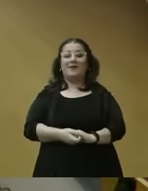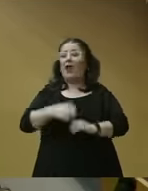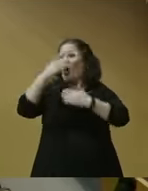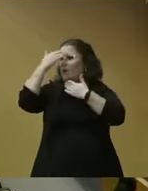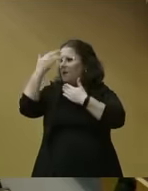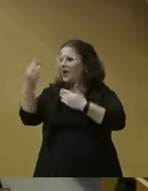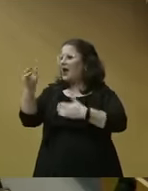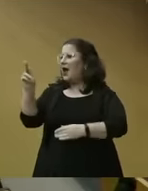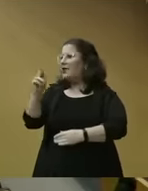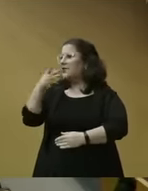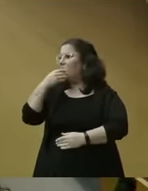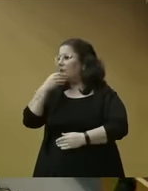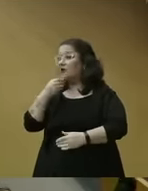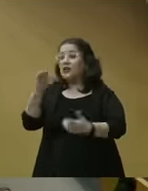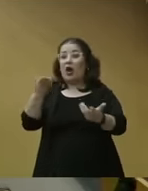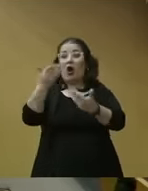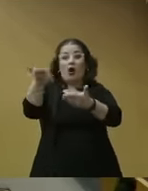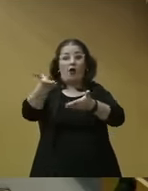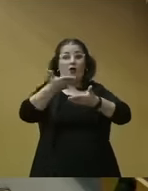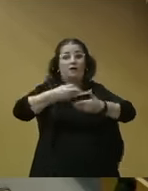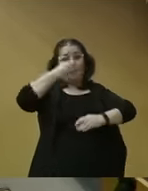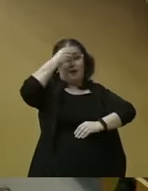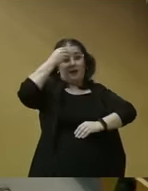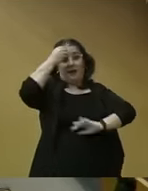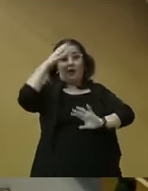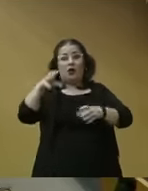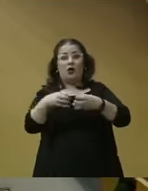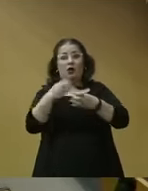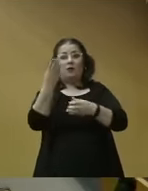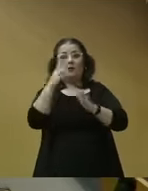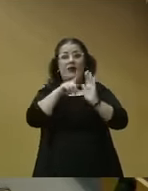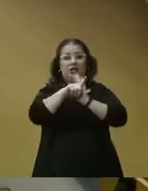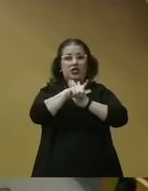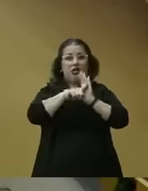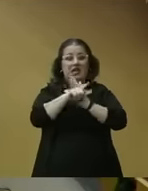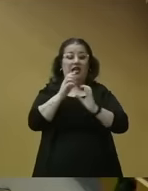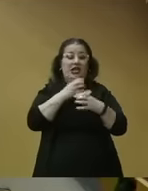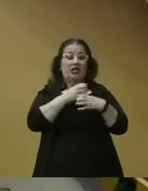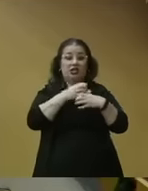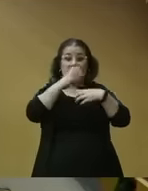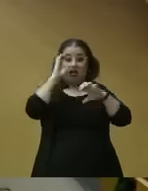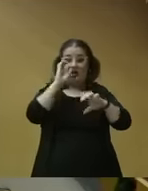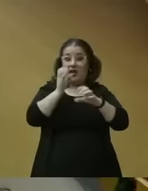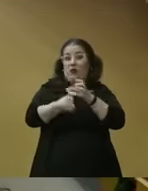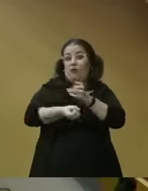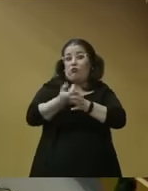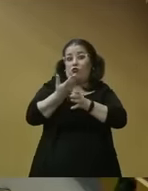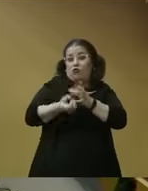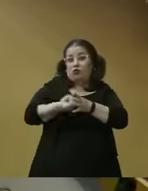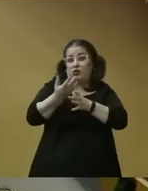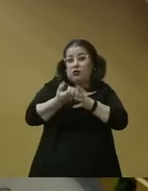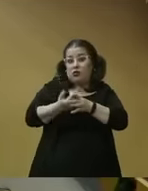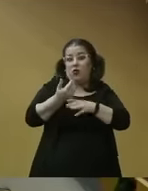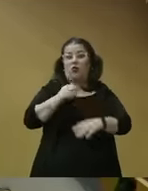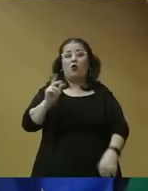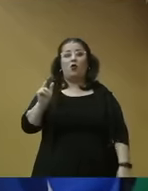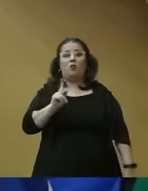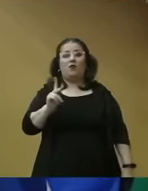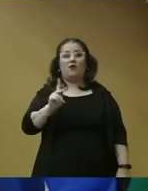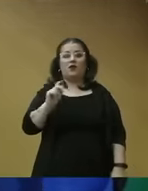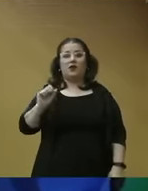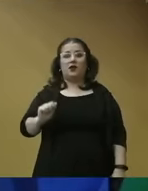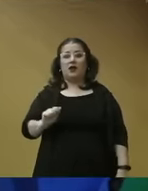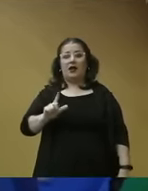Obrigada, professor. Convido a Paraninfa da turma de bacharelado em Engenharia de Produção, professora